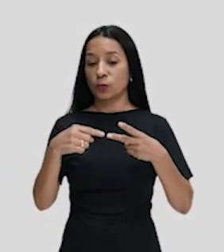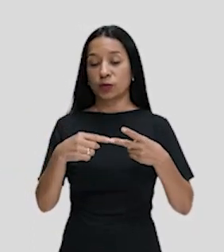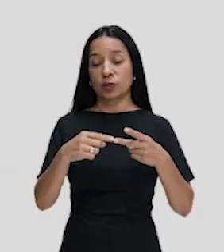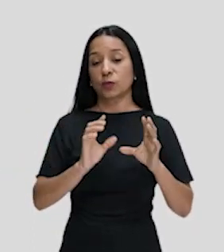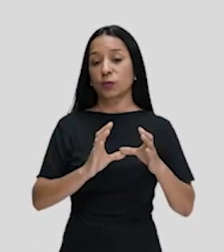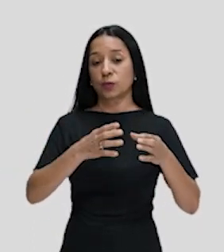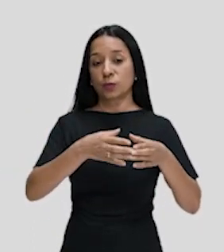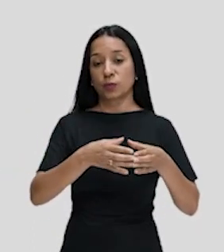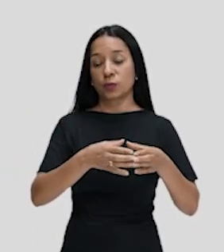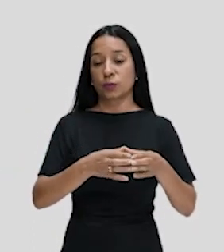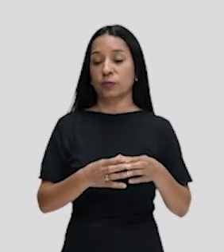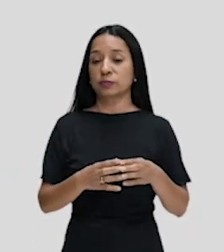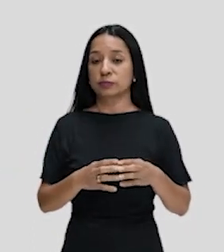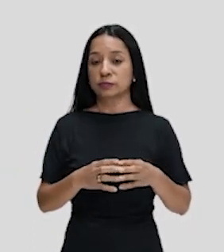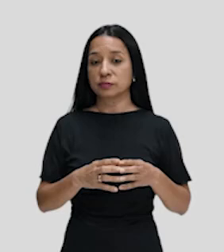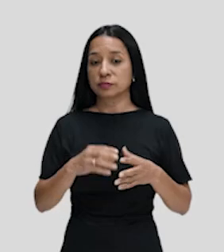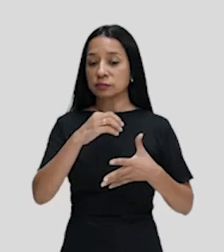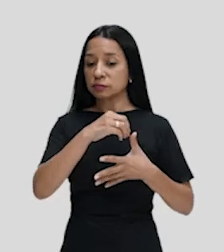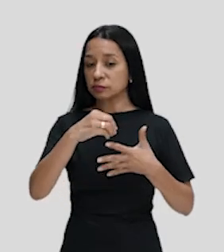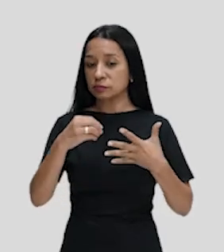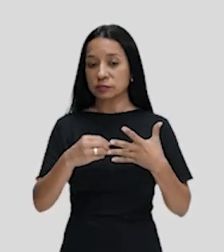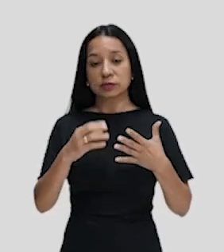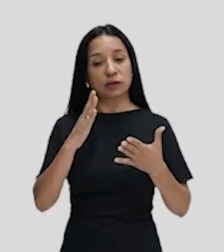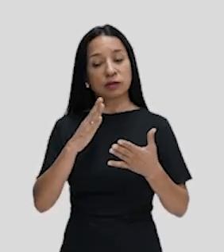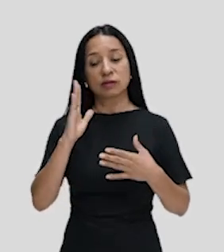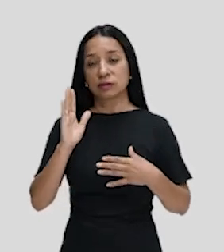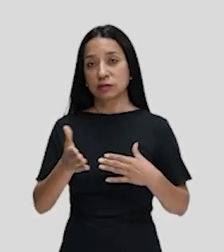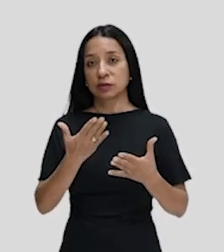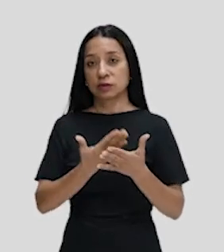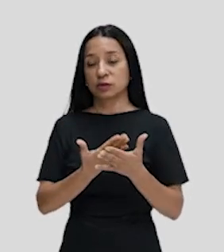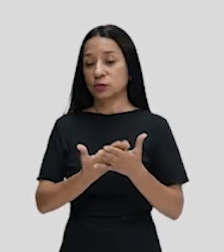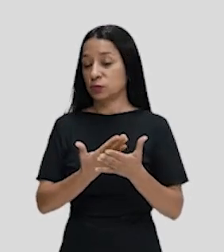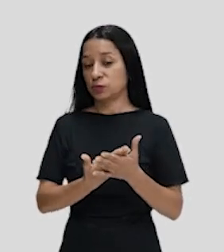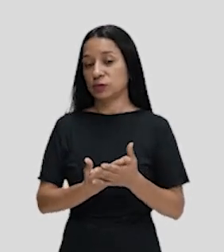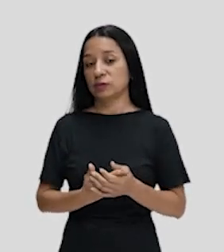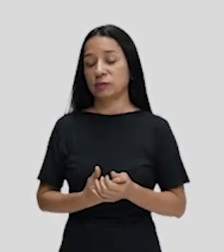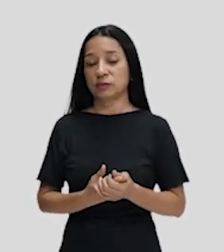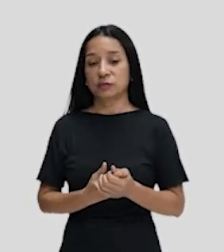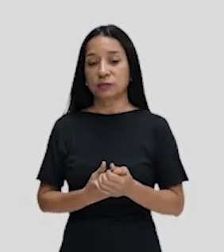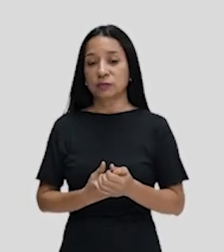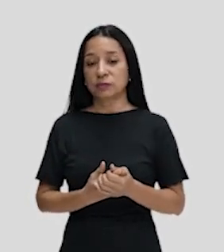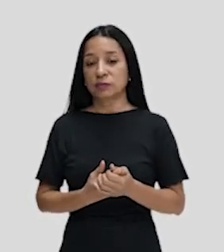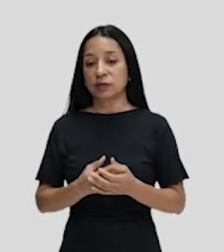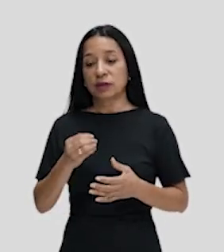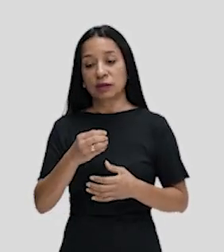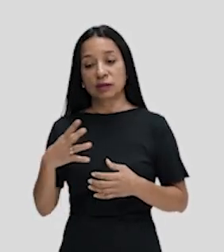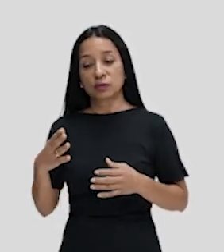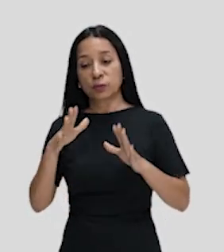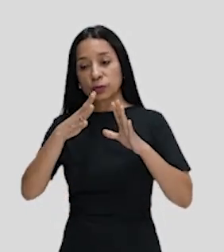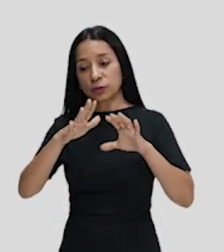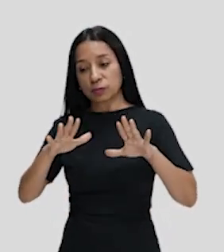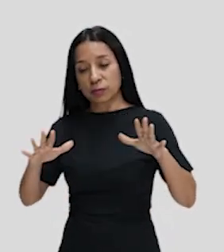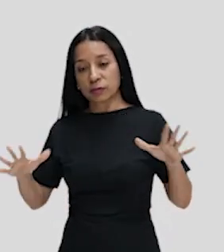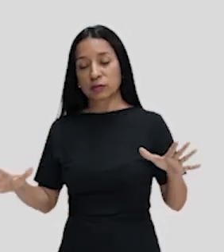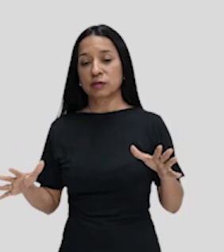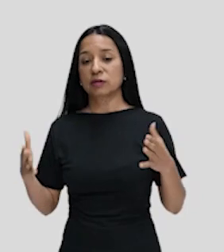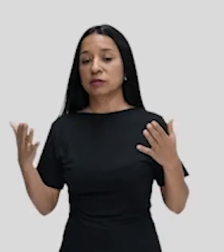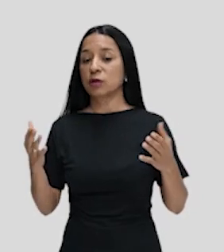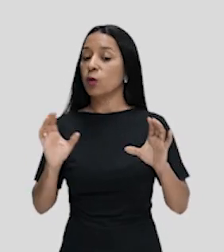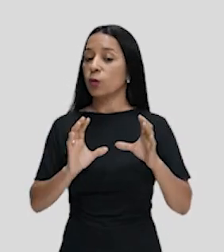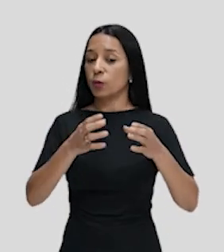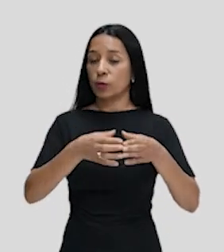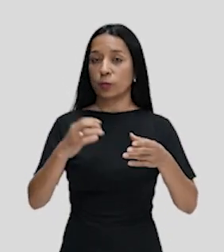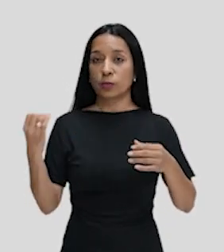já estudamos o filo Porífera, que são as esponjas marinhas. Agora vamos estudar esse grupo tão importante, tá, do reino